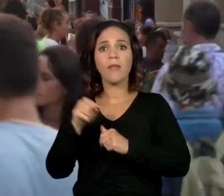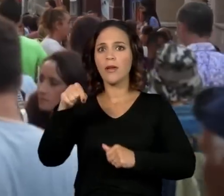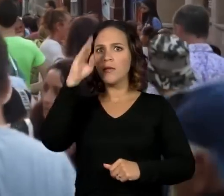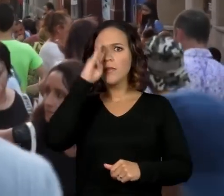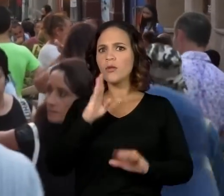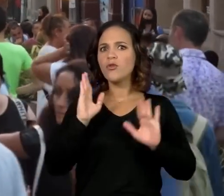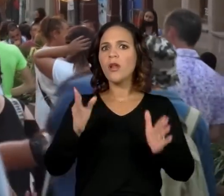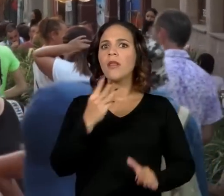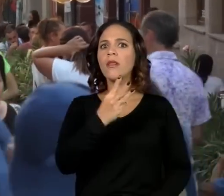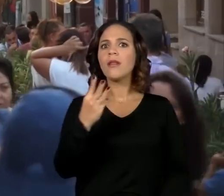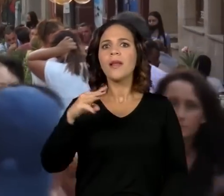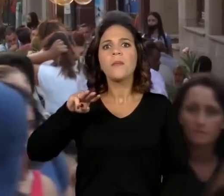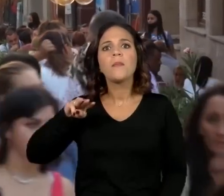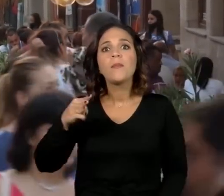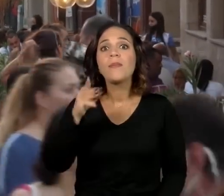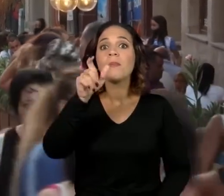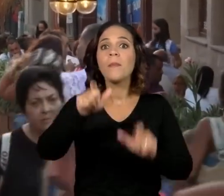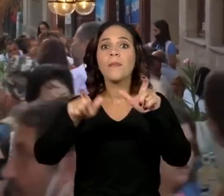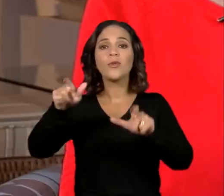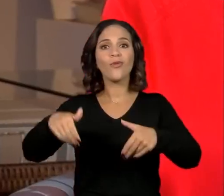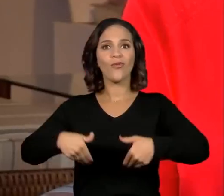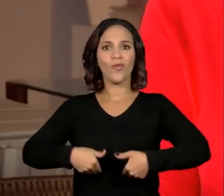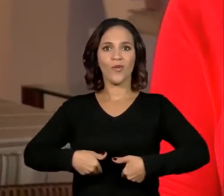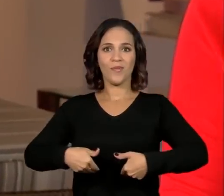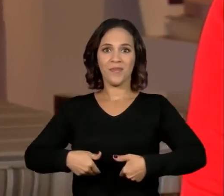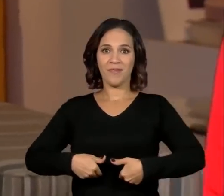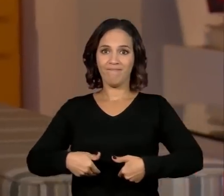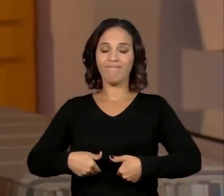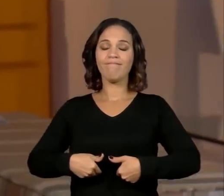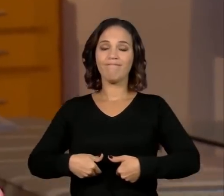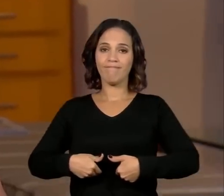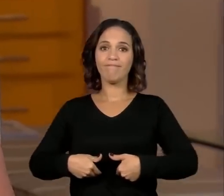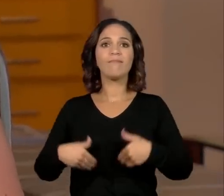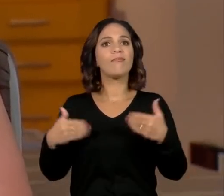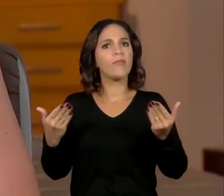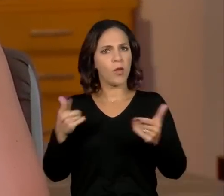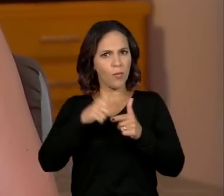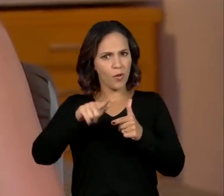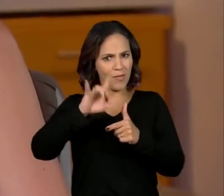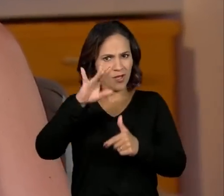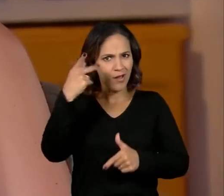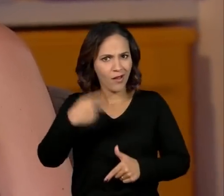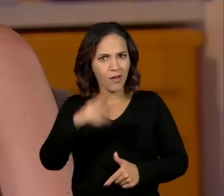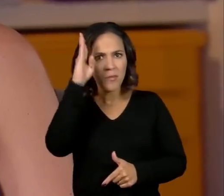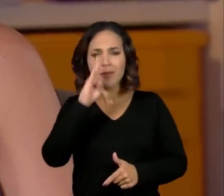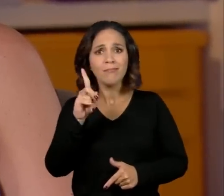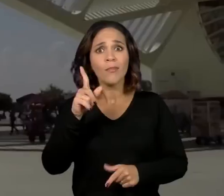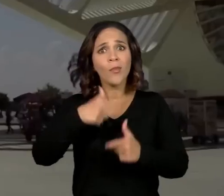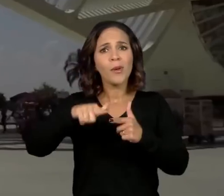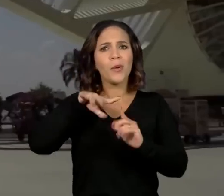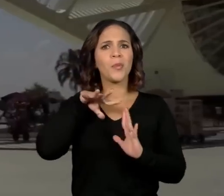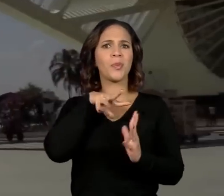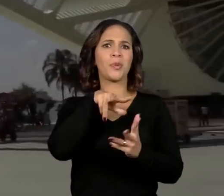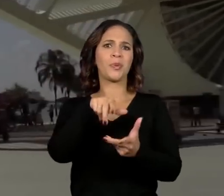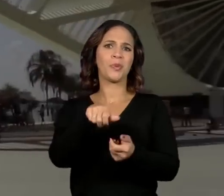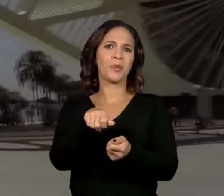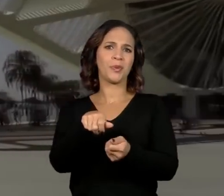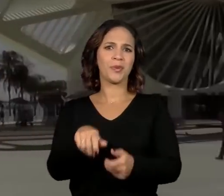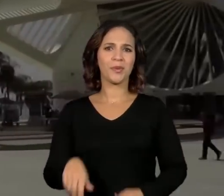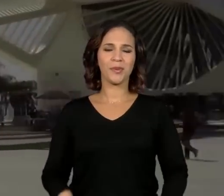33 milhões de pessoas em situação de fome. E esse é um problema não só do Brasil, é um problema mundial, né?